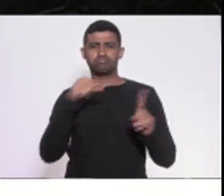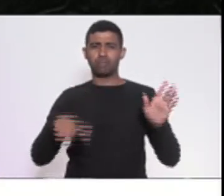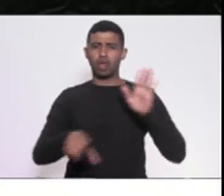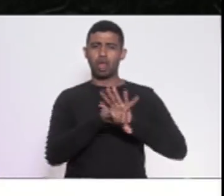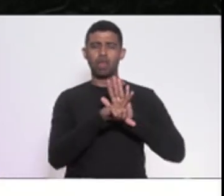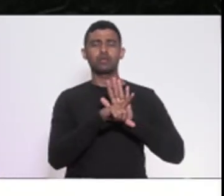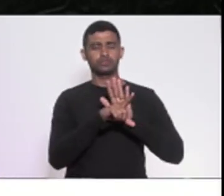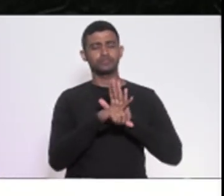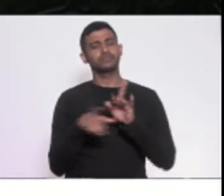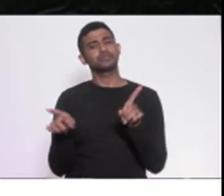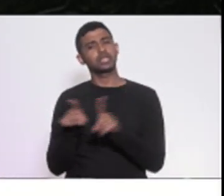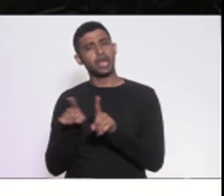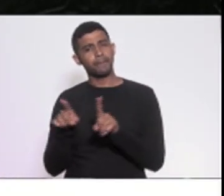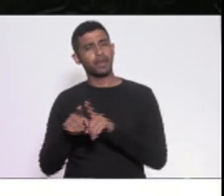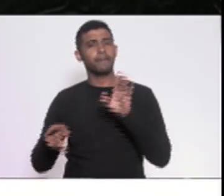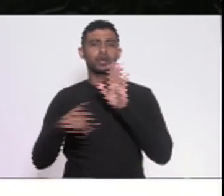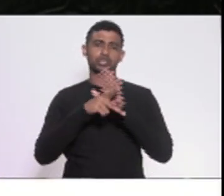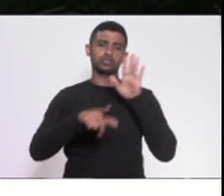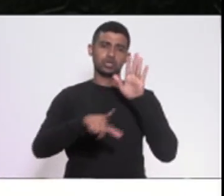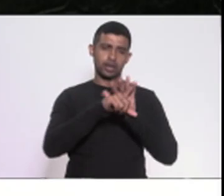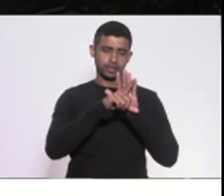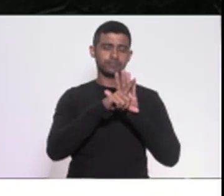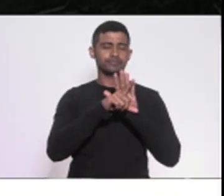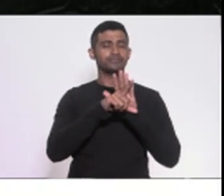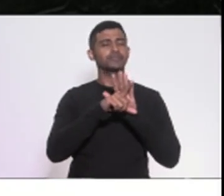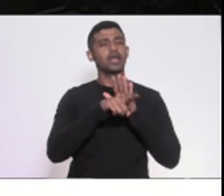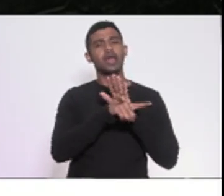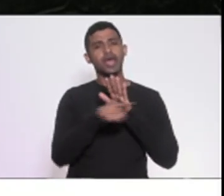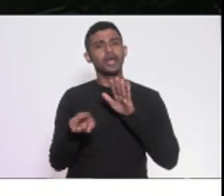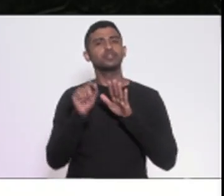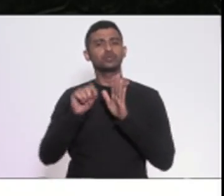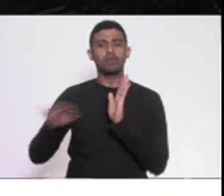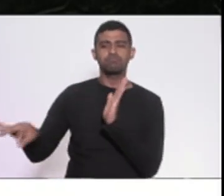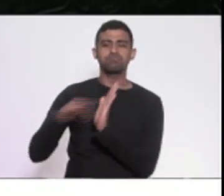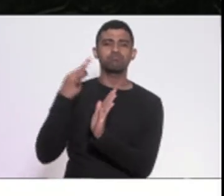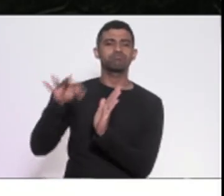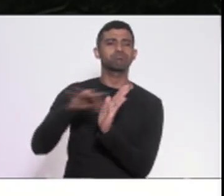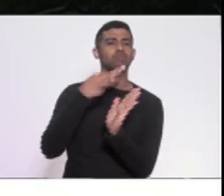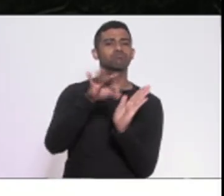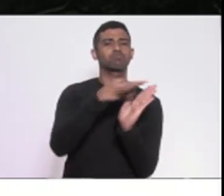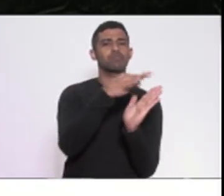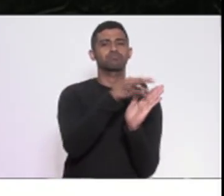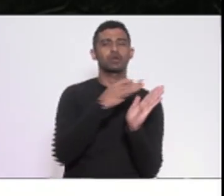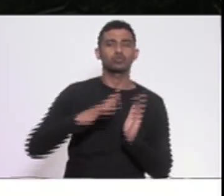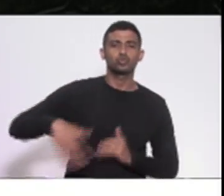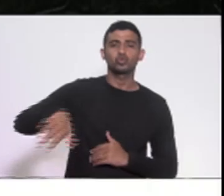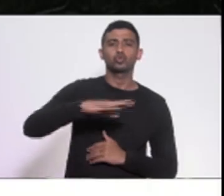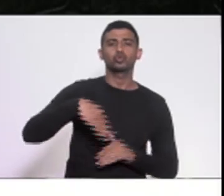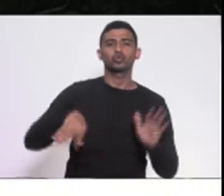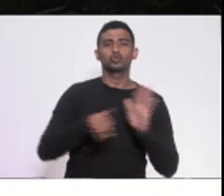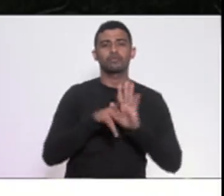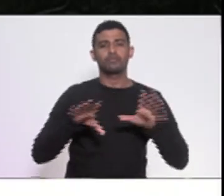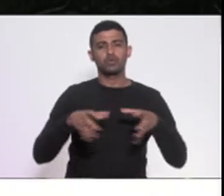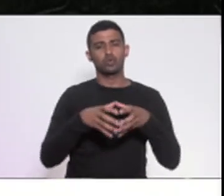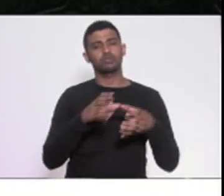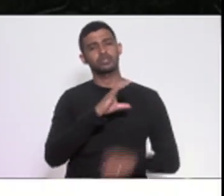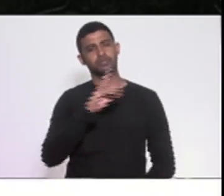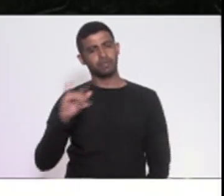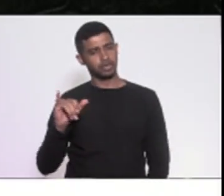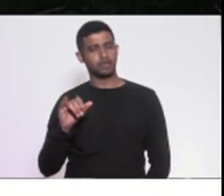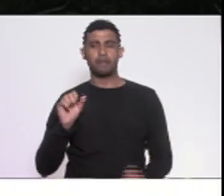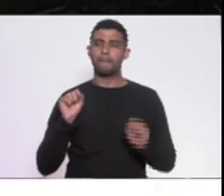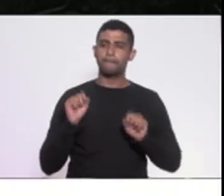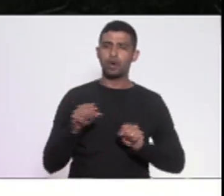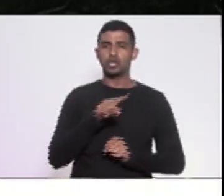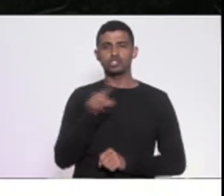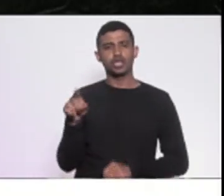legislativas e estes projetos de lei sejam assinados por todos os integrantes da CPI, seja na condição